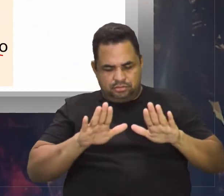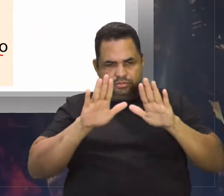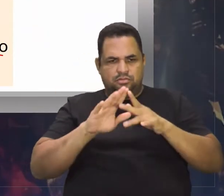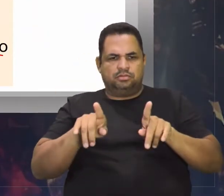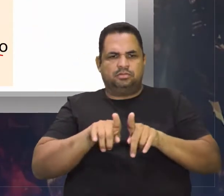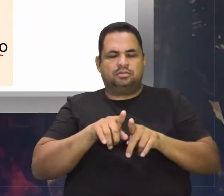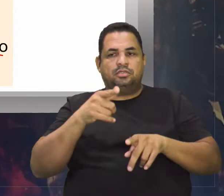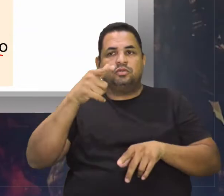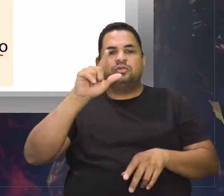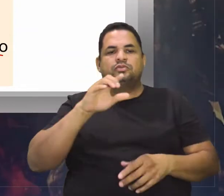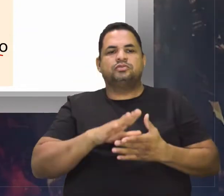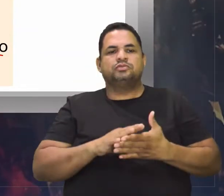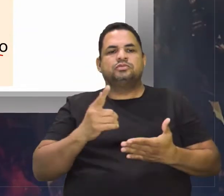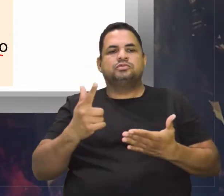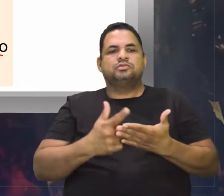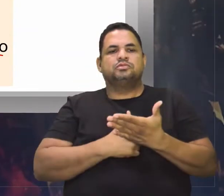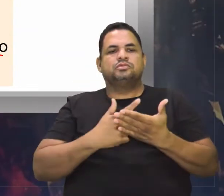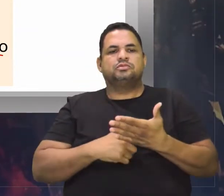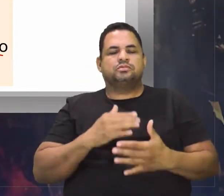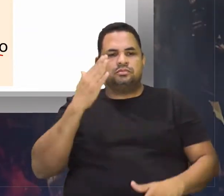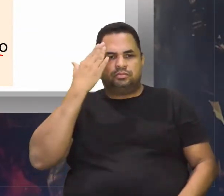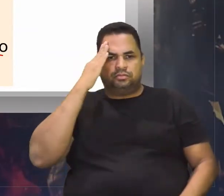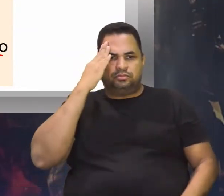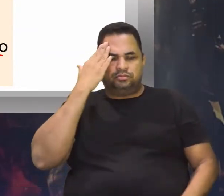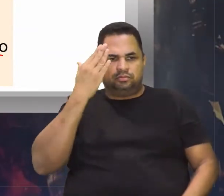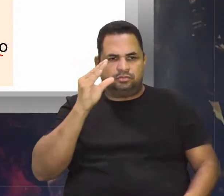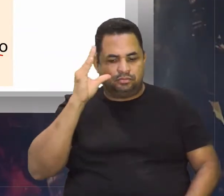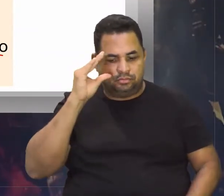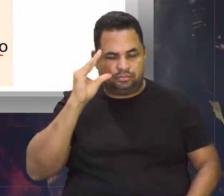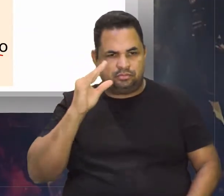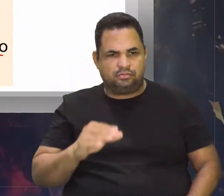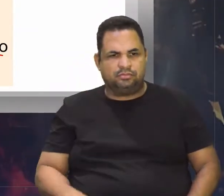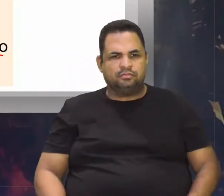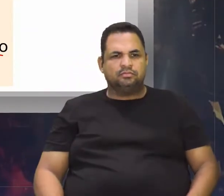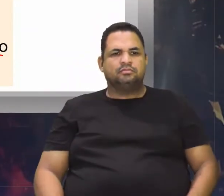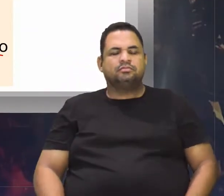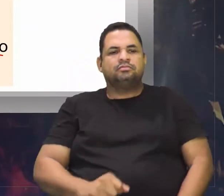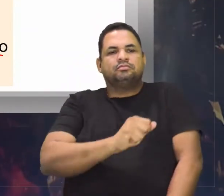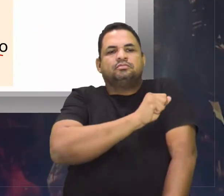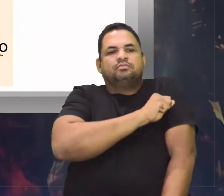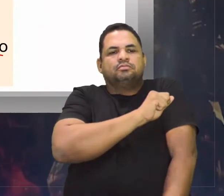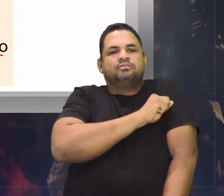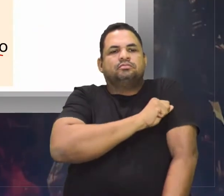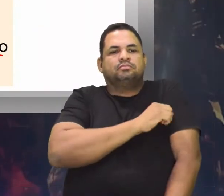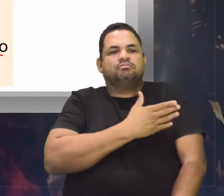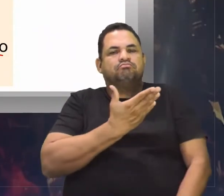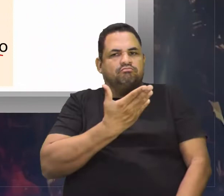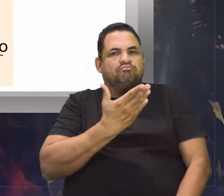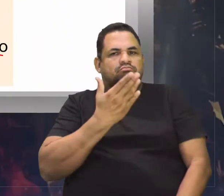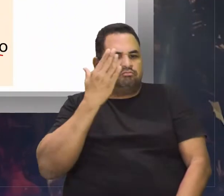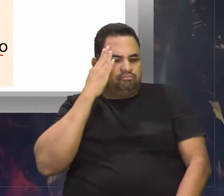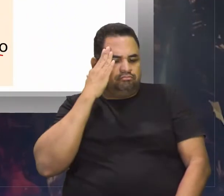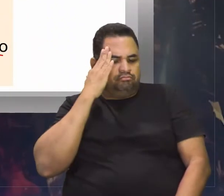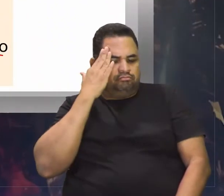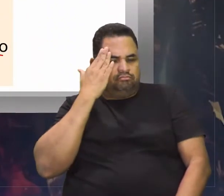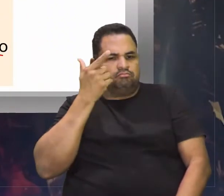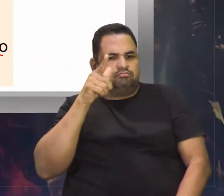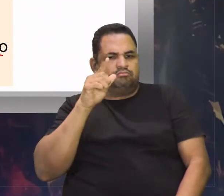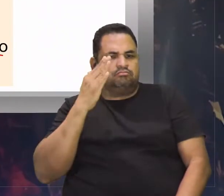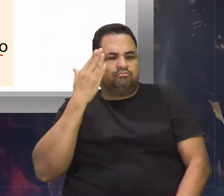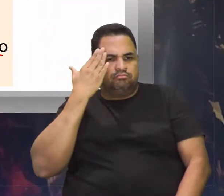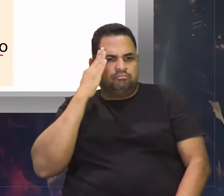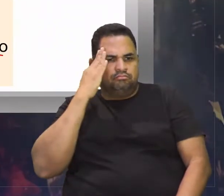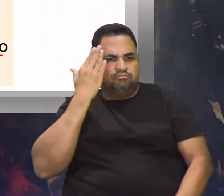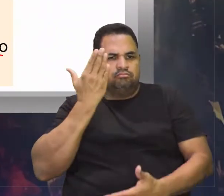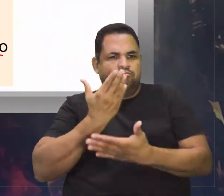Tem outros. Mas vamos entender, está interessante aí? Peraí, aluno. Está interessante a aula? Vocês estão conseguindo compreender a